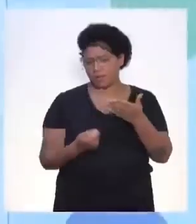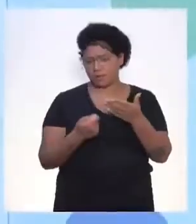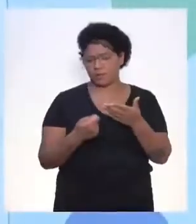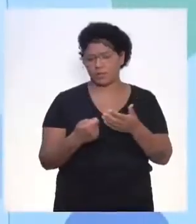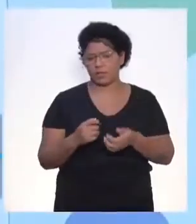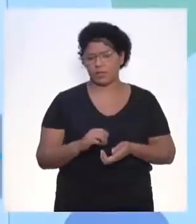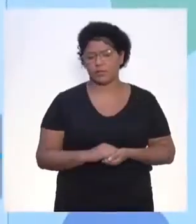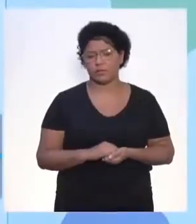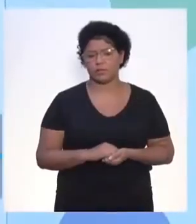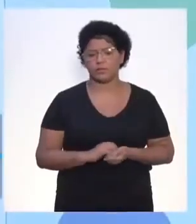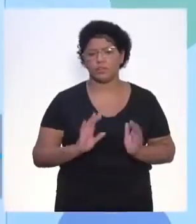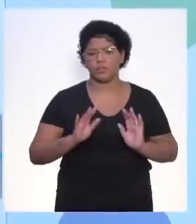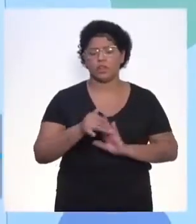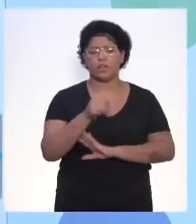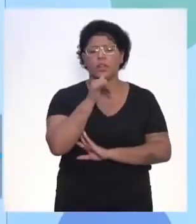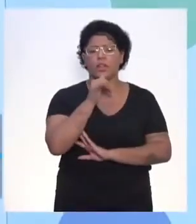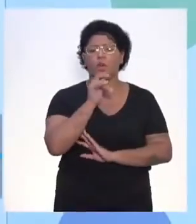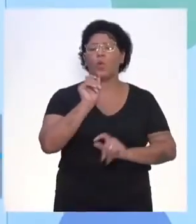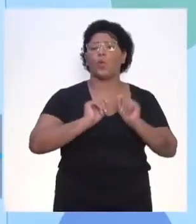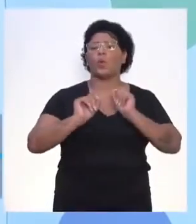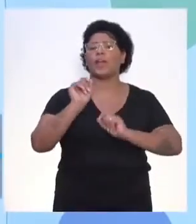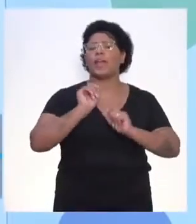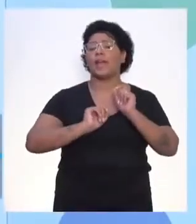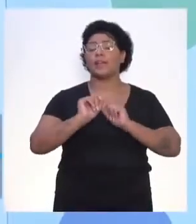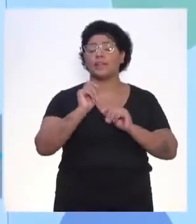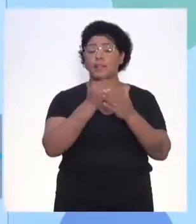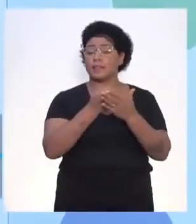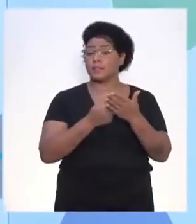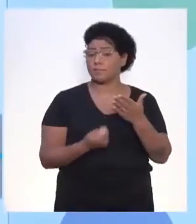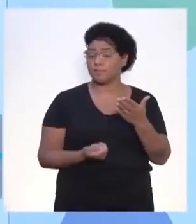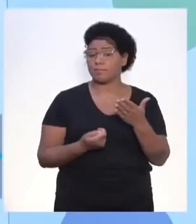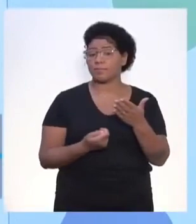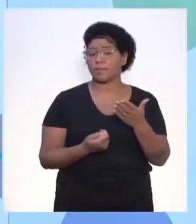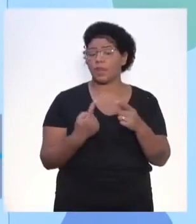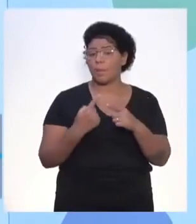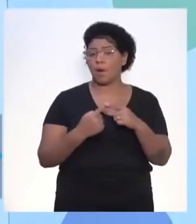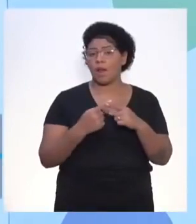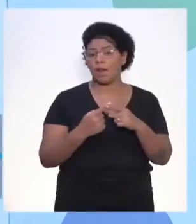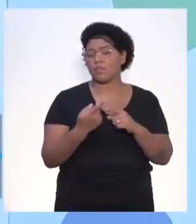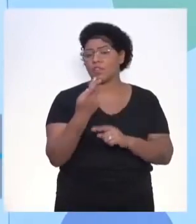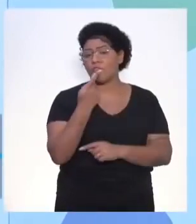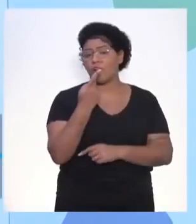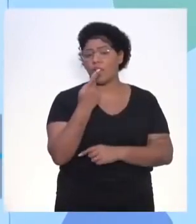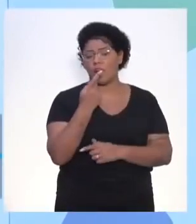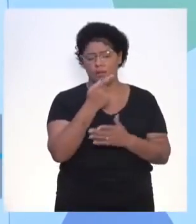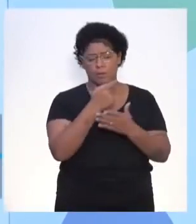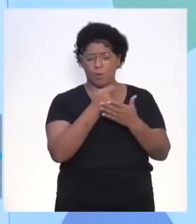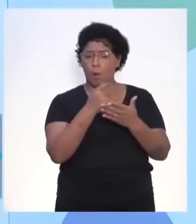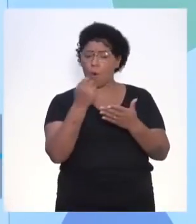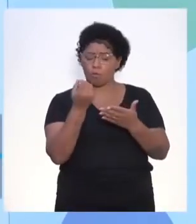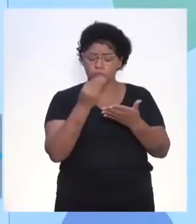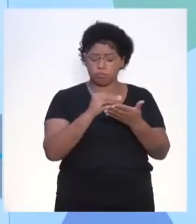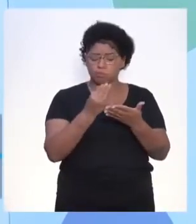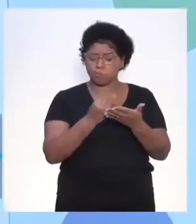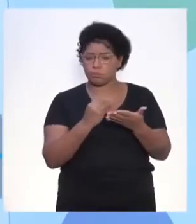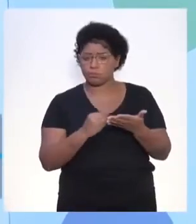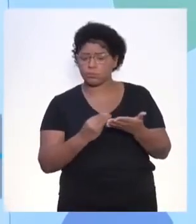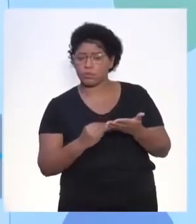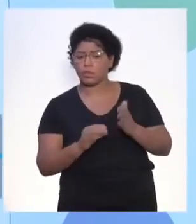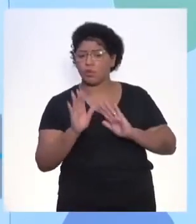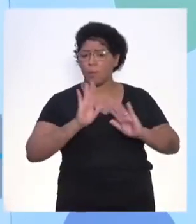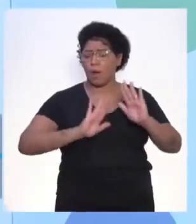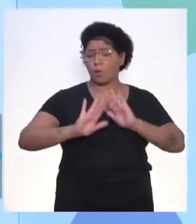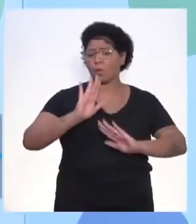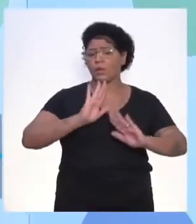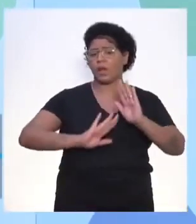aí algumas definições sobre a questão do que é descrição. Além do fato de você dizer algo sobre um ser ou um objeto, você tem que tomar cuidado com as